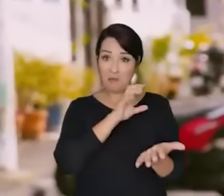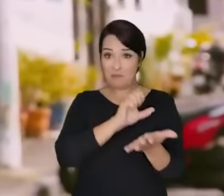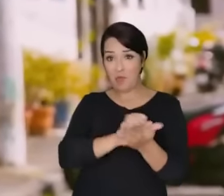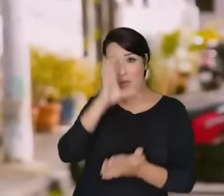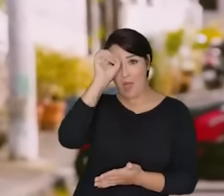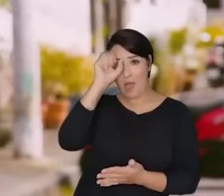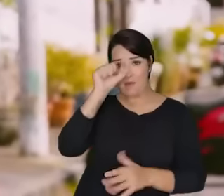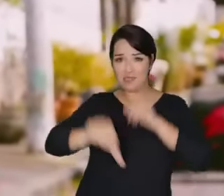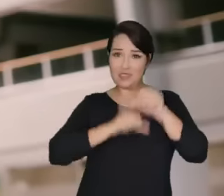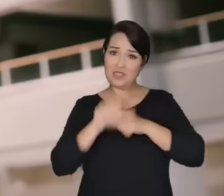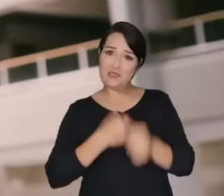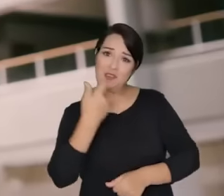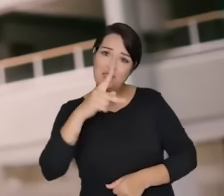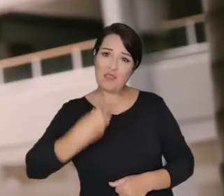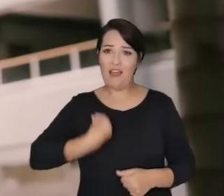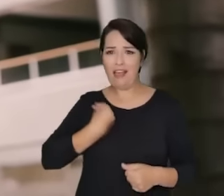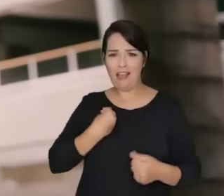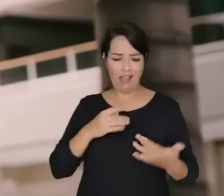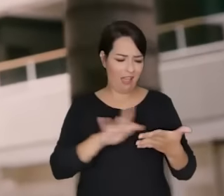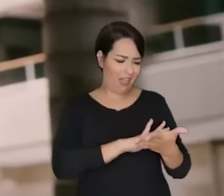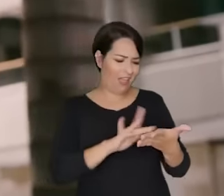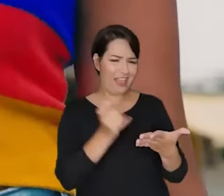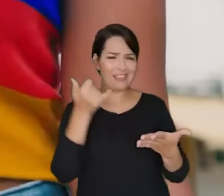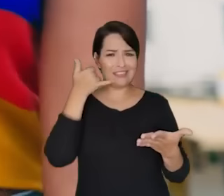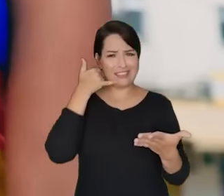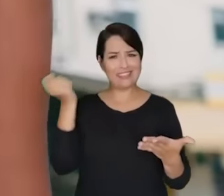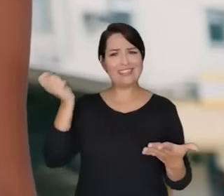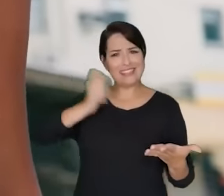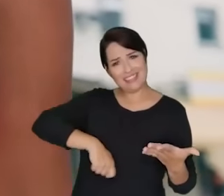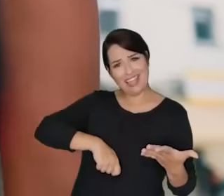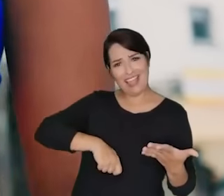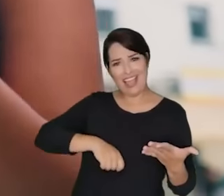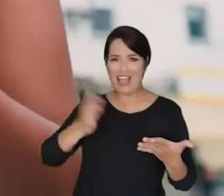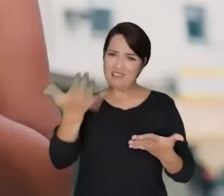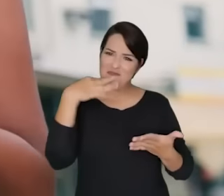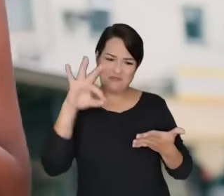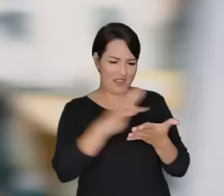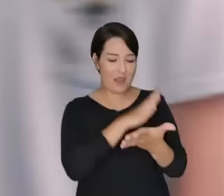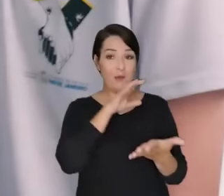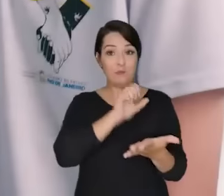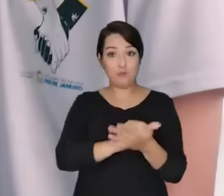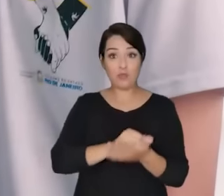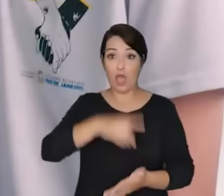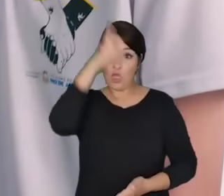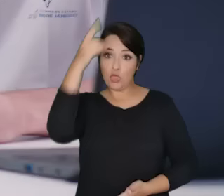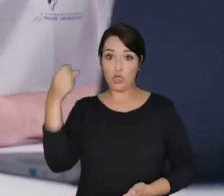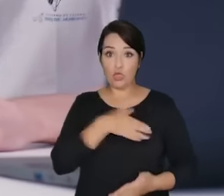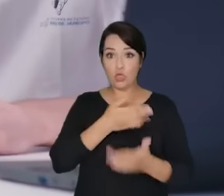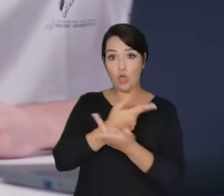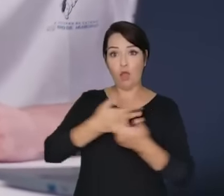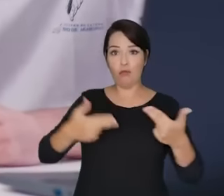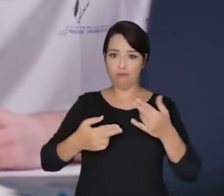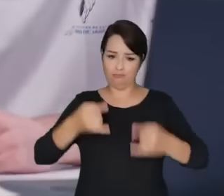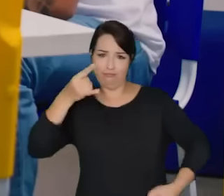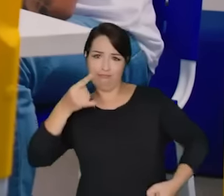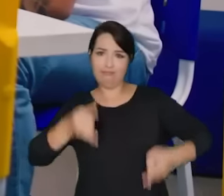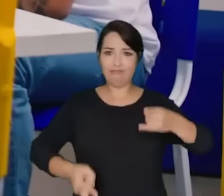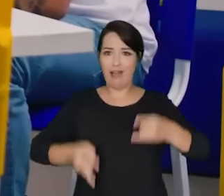matricular pra aprender e sua vida transformar. Tudo na palma da mão, é só clicar no celular. Bora matricular! Inovação,